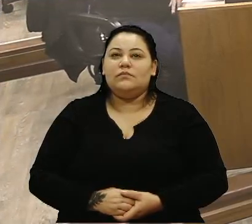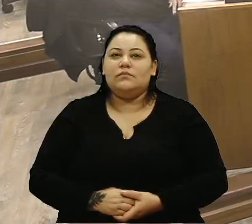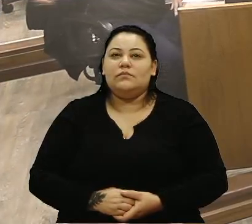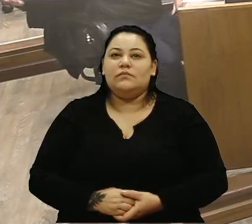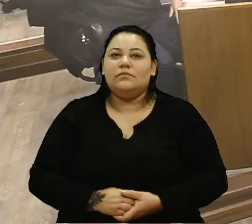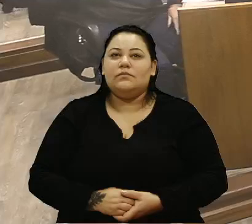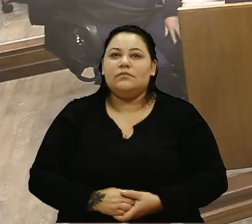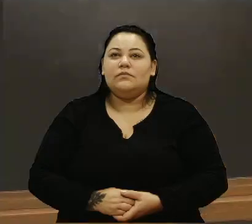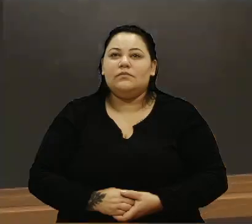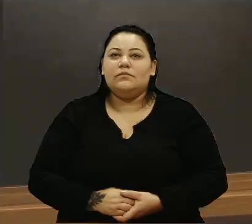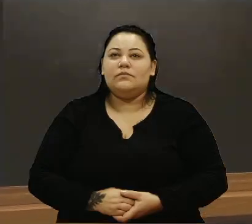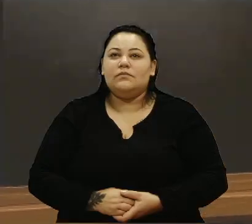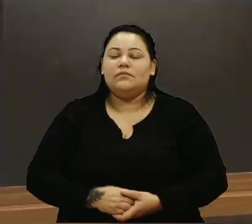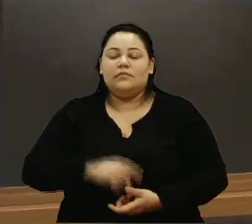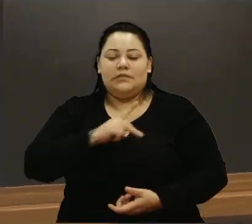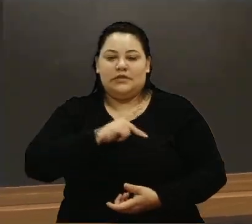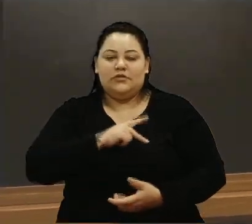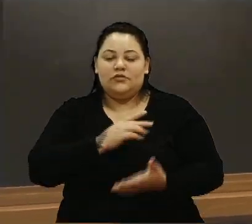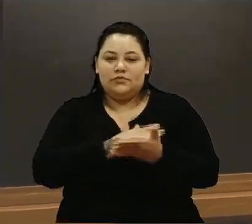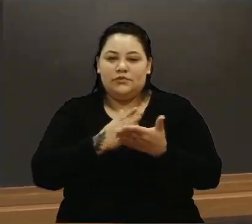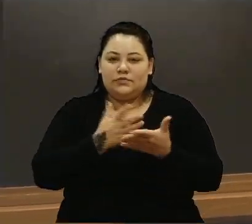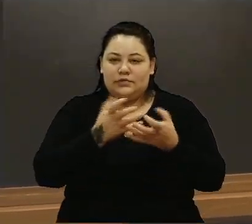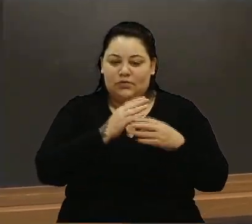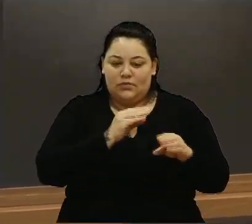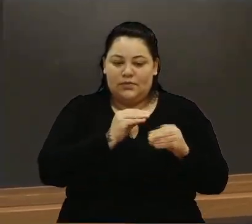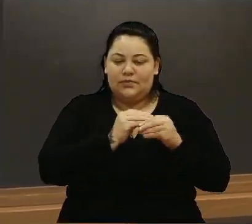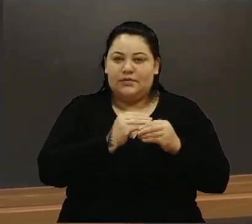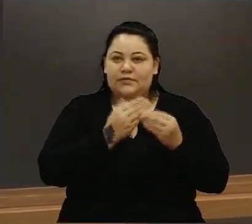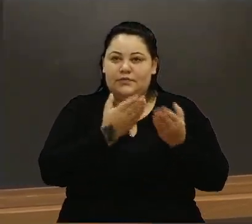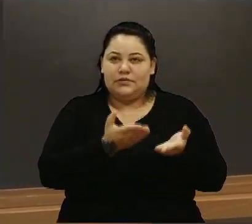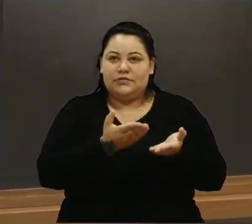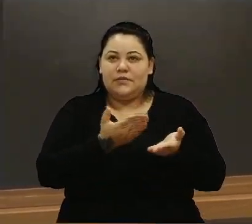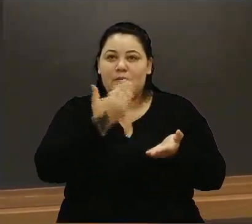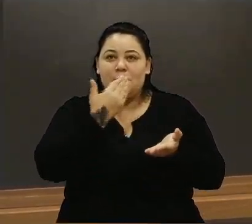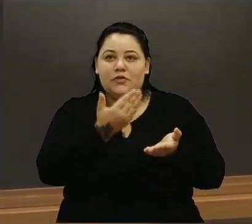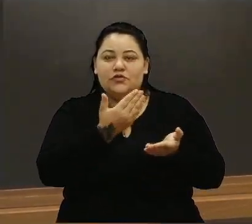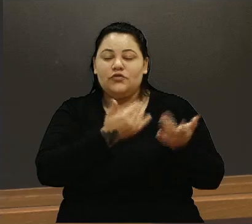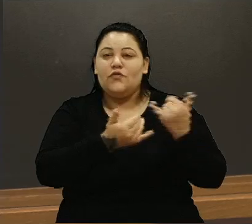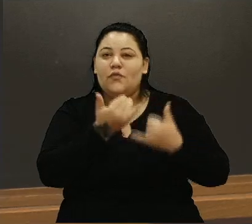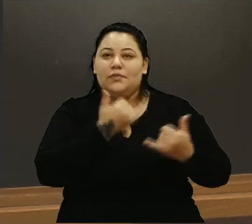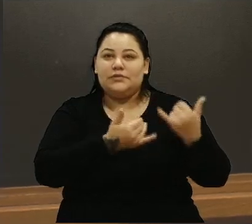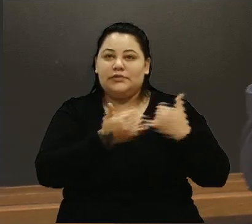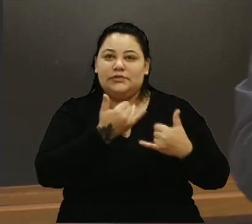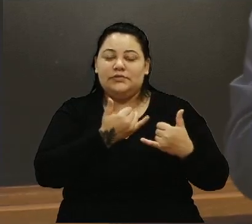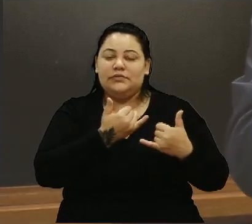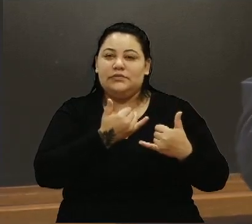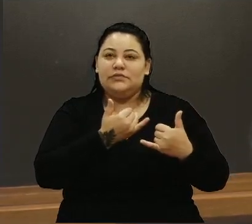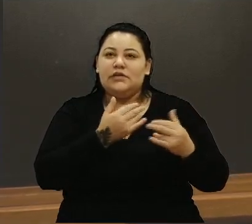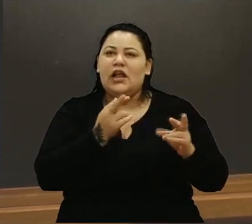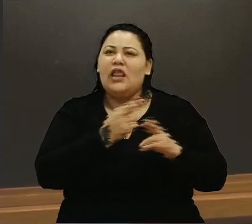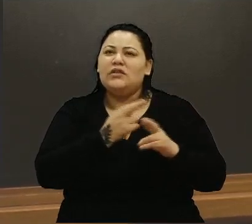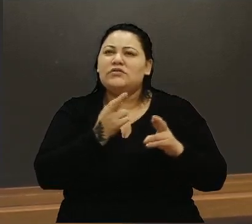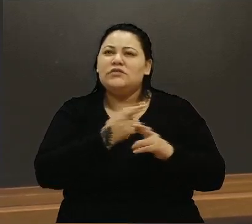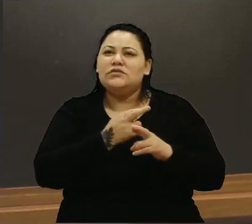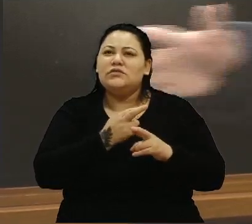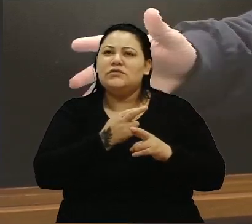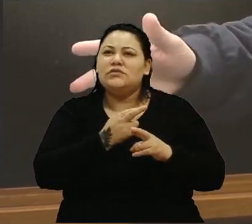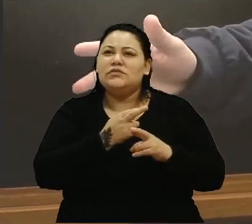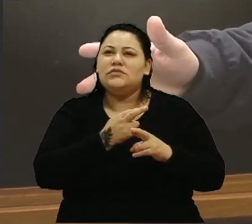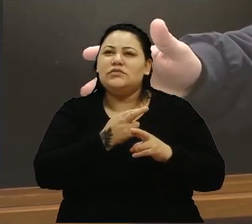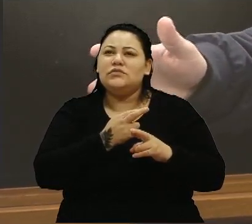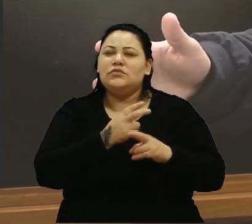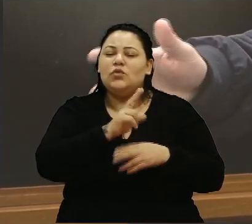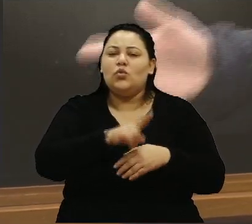Presidente, de início eu queria me somar ao senhor. Fiz um pedido de informação referente à aplicação ou